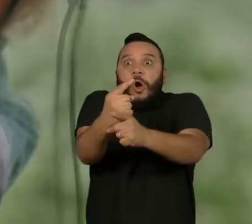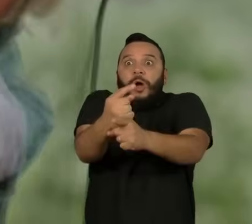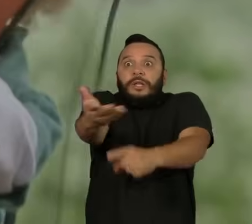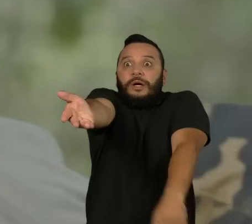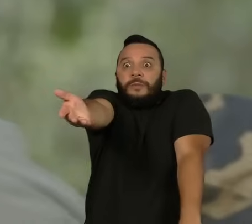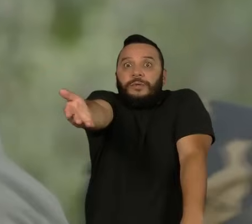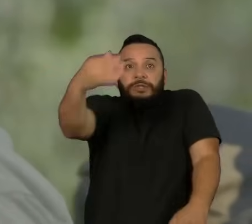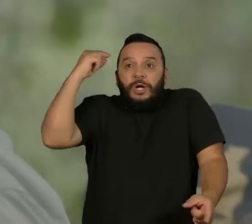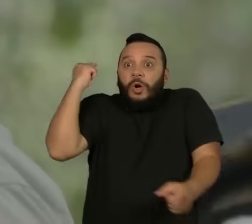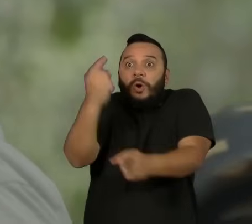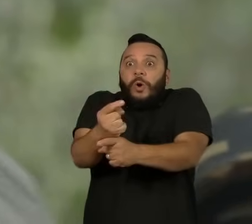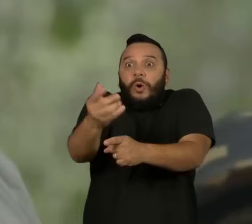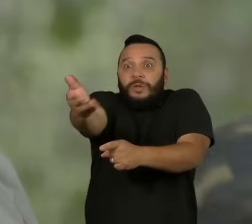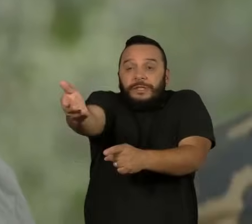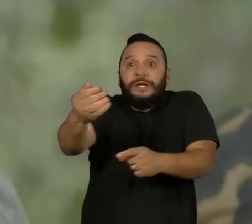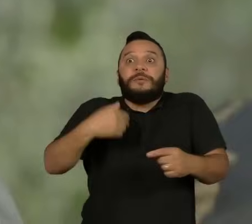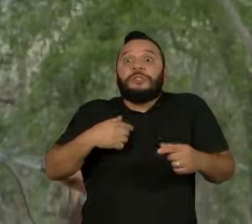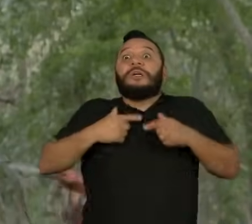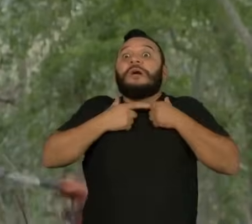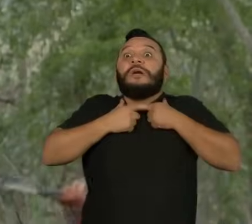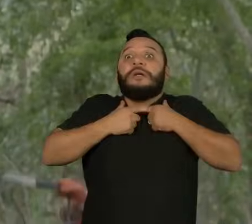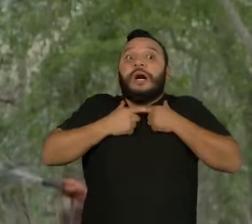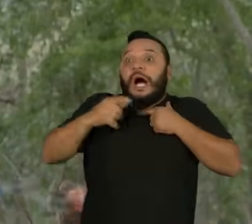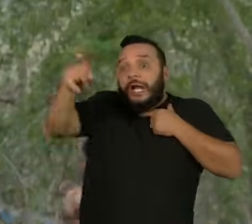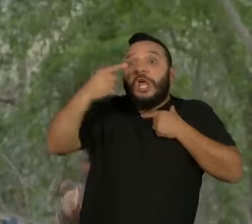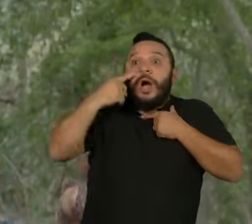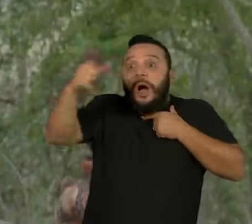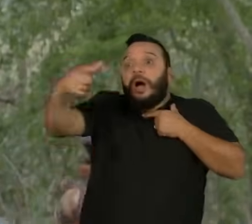Achamos! Achamos o colar da Sofia. Onde? Ali, ó.